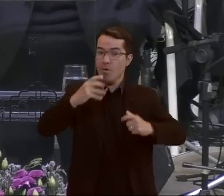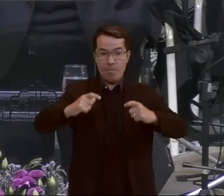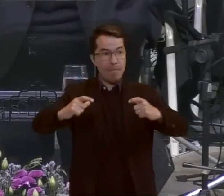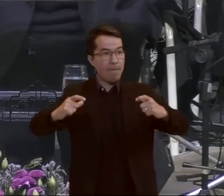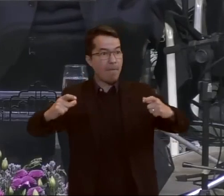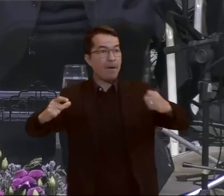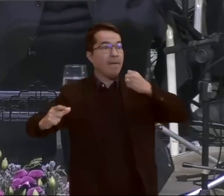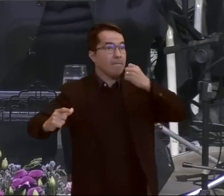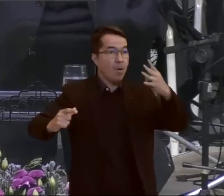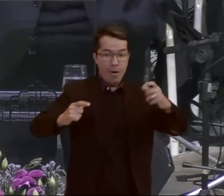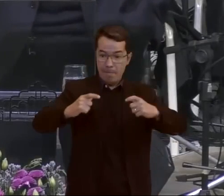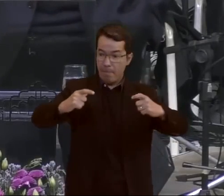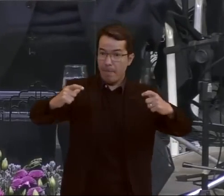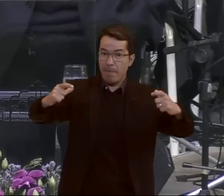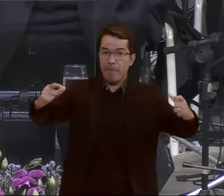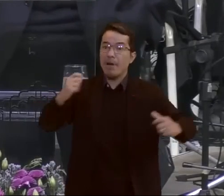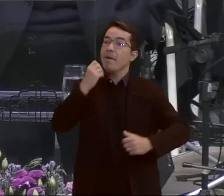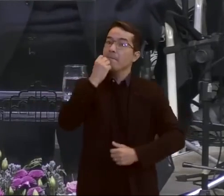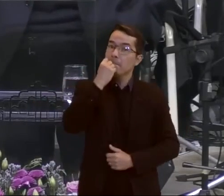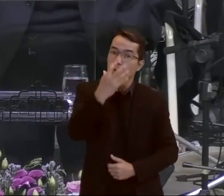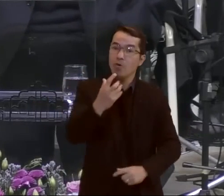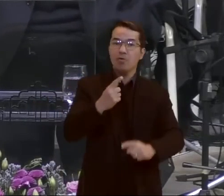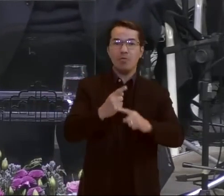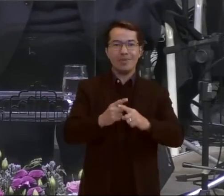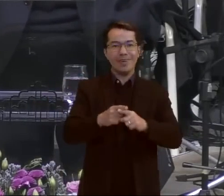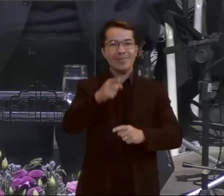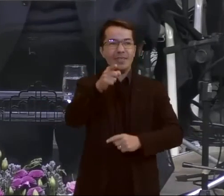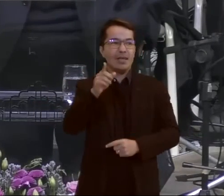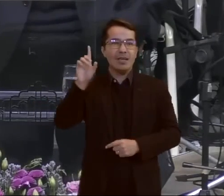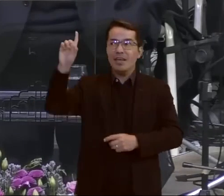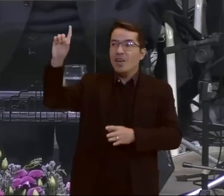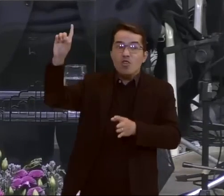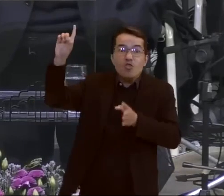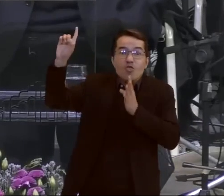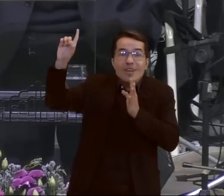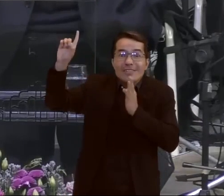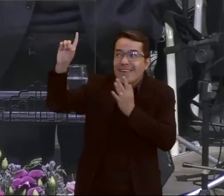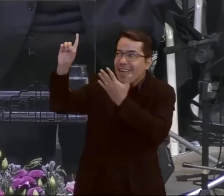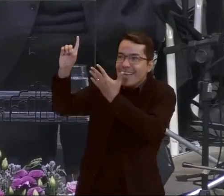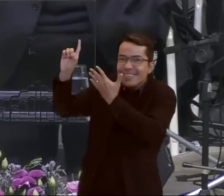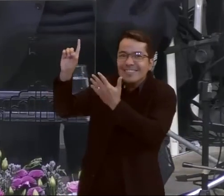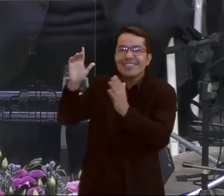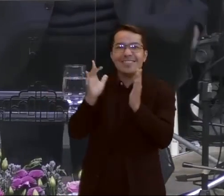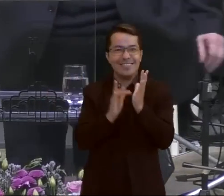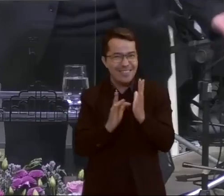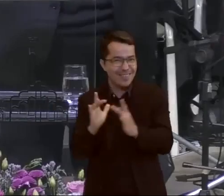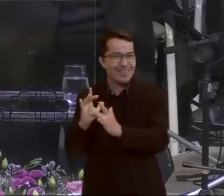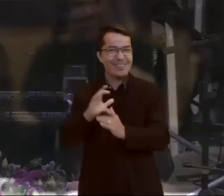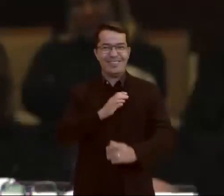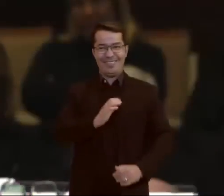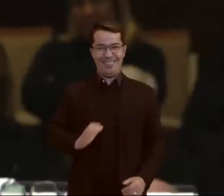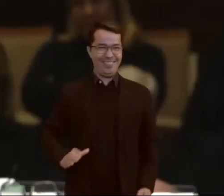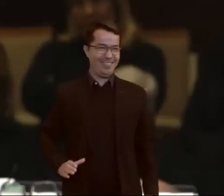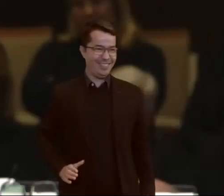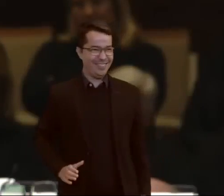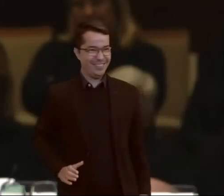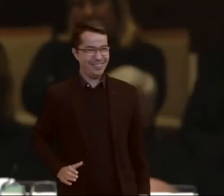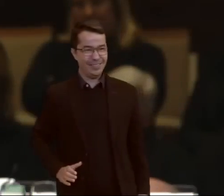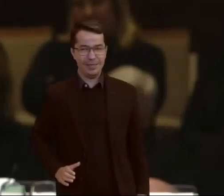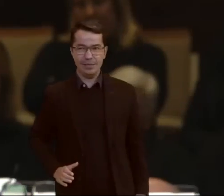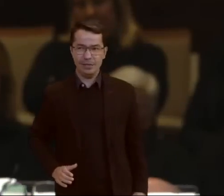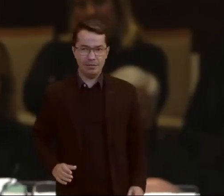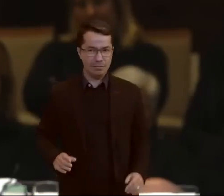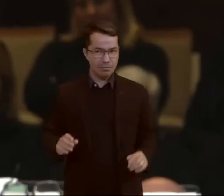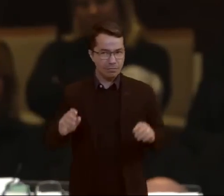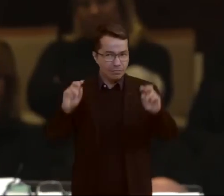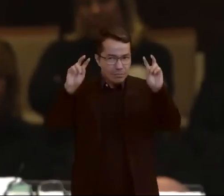resultado do conhecimento que vocês têm do nosso Senhor Jesus Cristo. Esse versículo 8, na verdade,